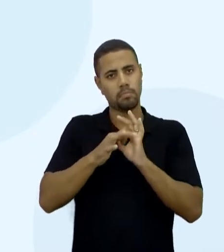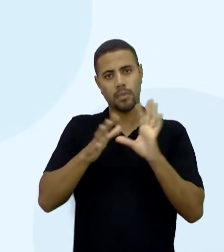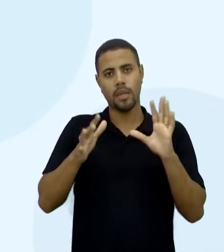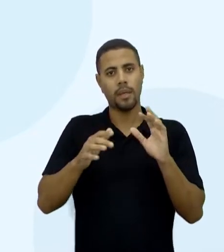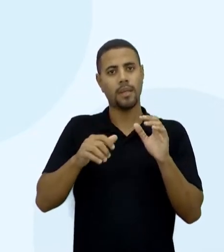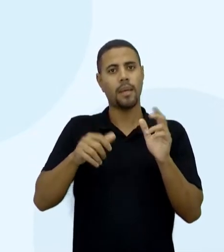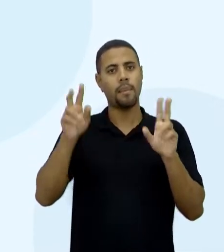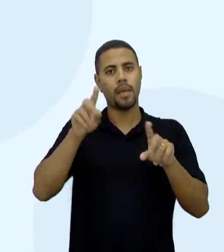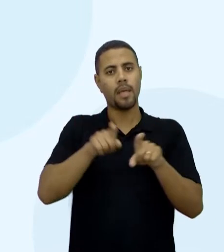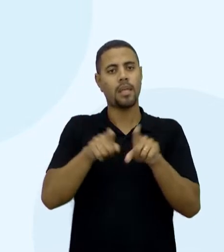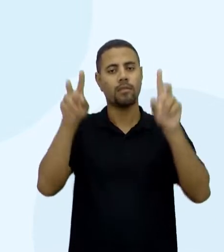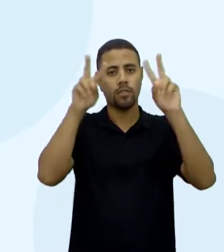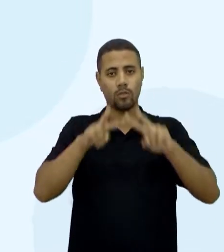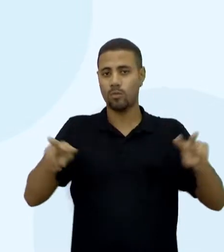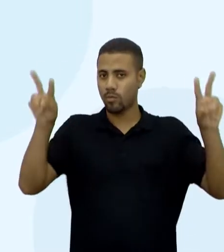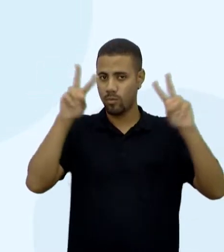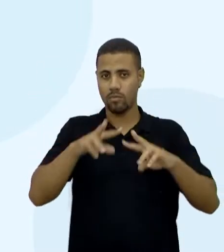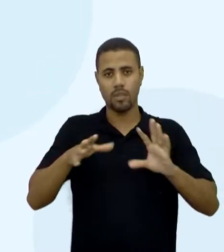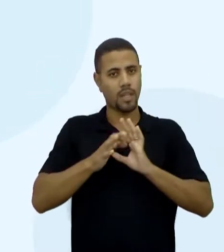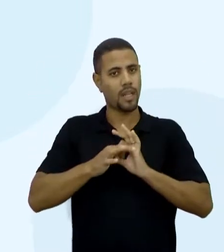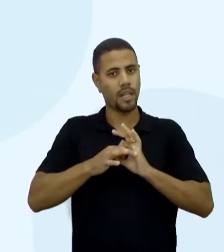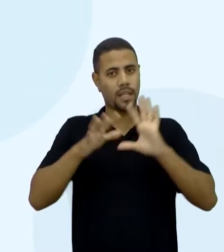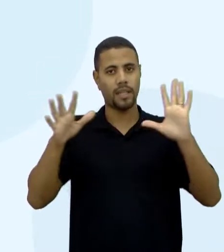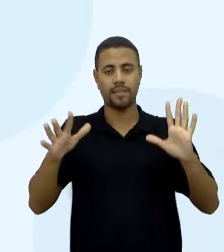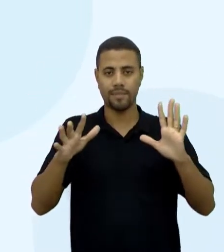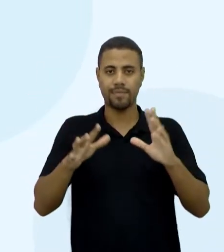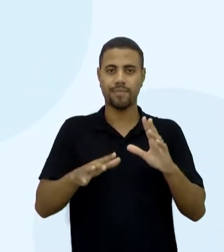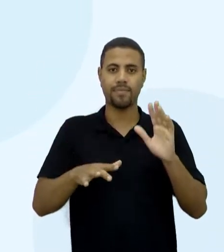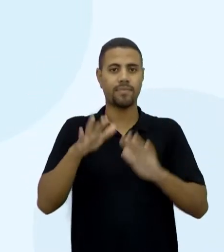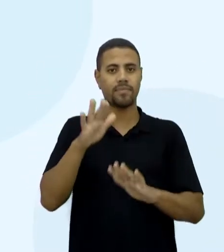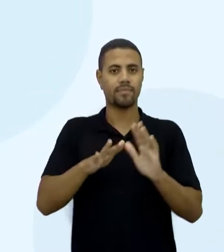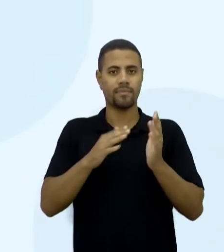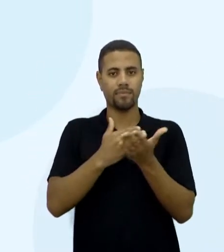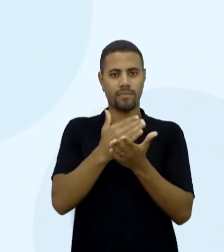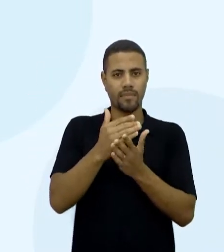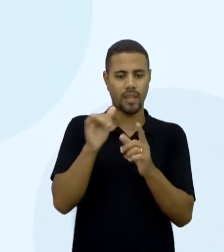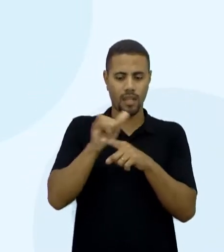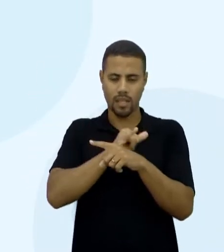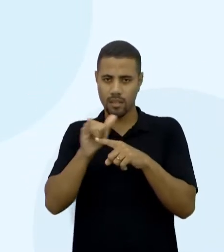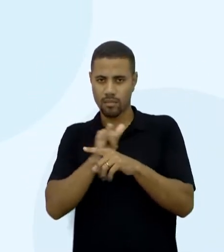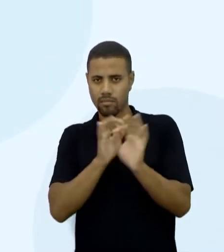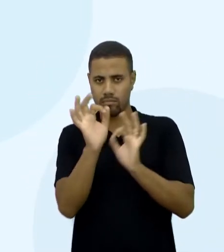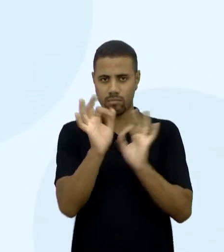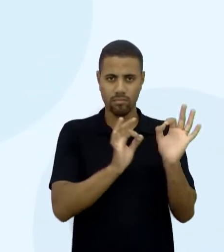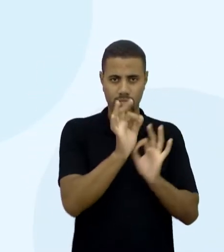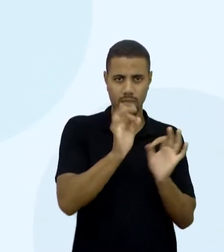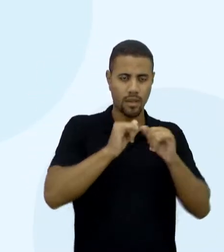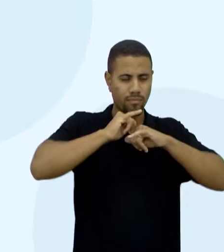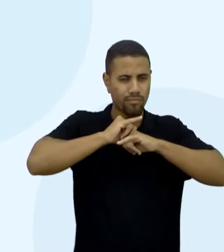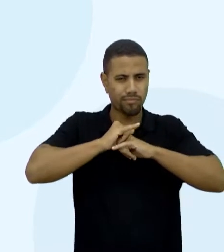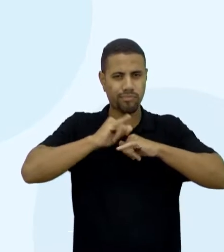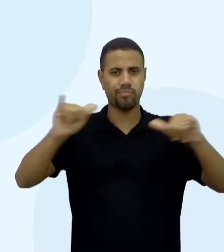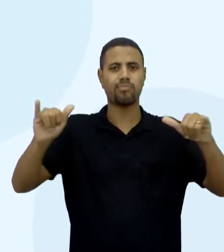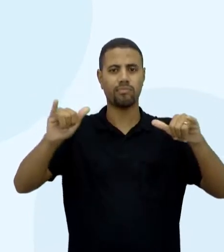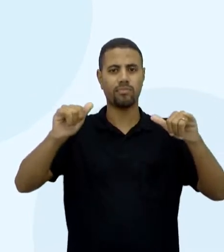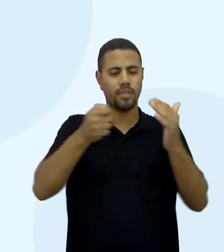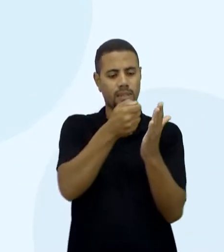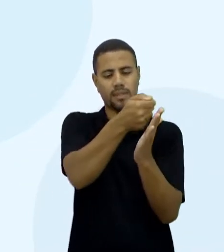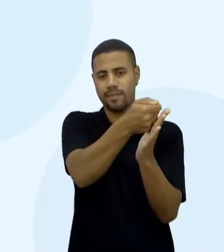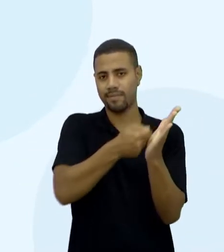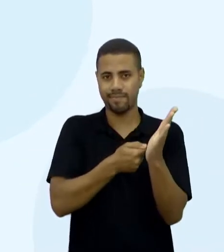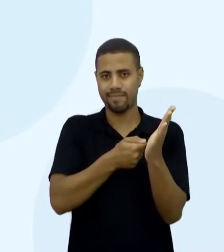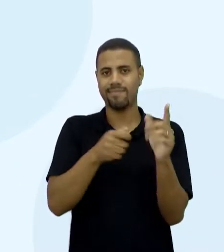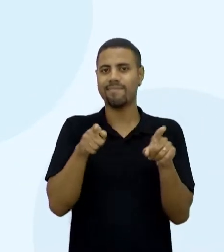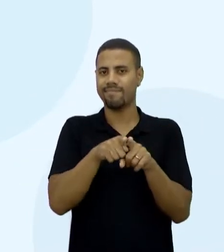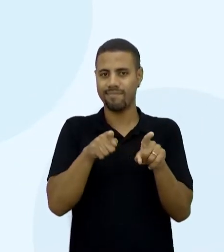é permitida, ao ser posteriormente transcrito e editado para publicação por escrito.